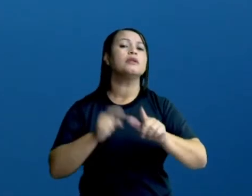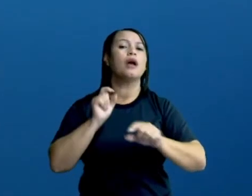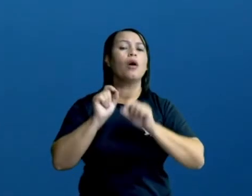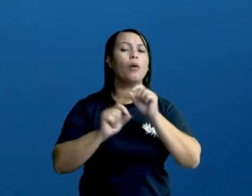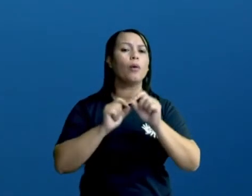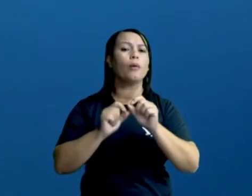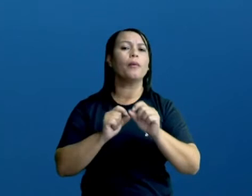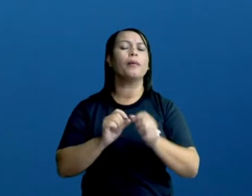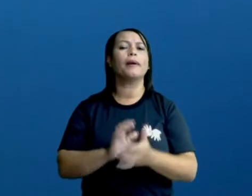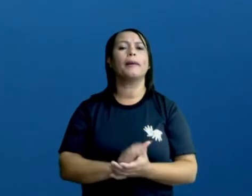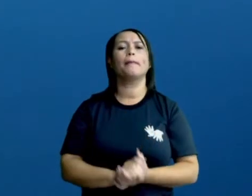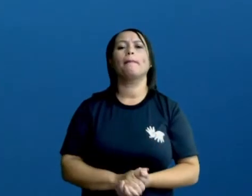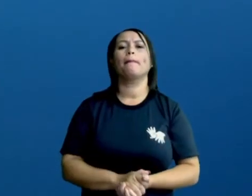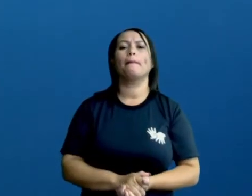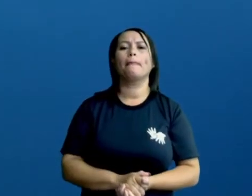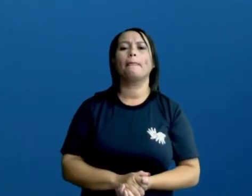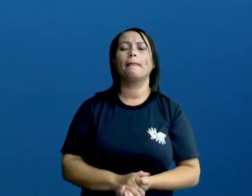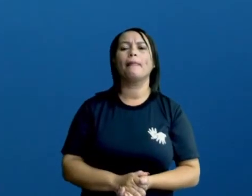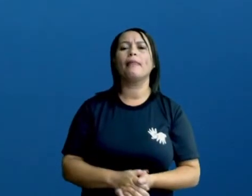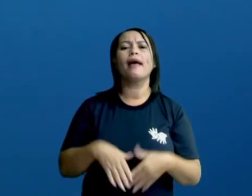destacar esse